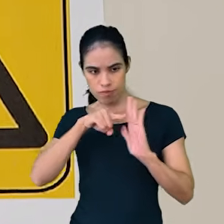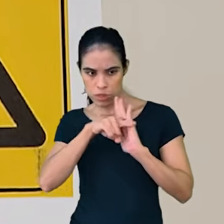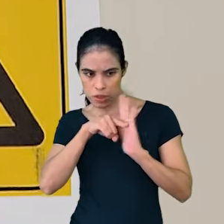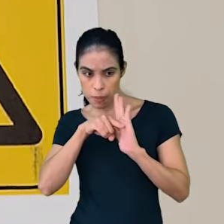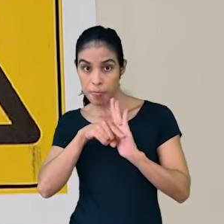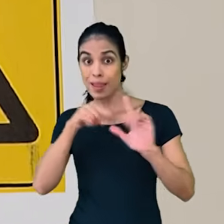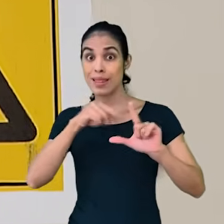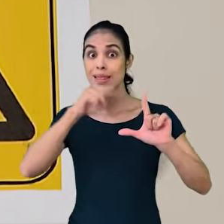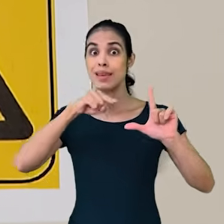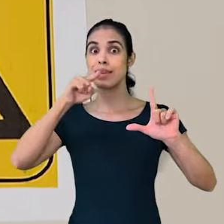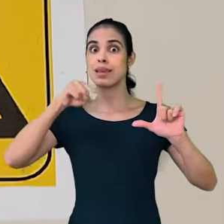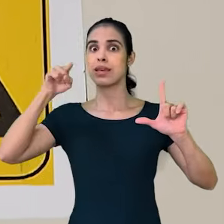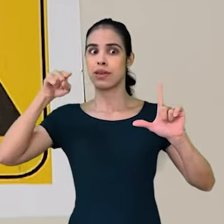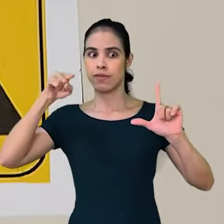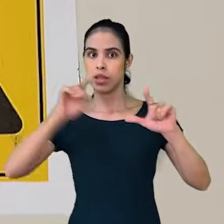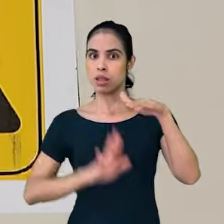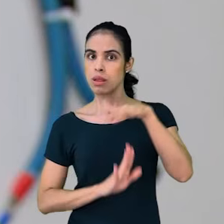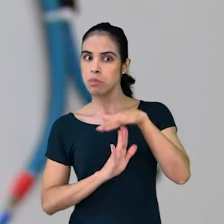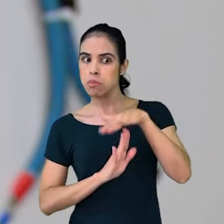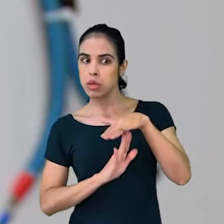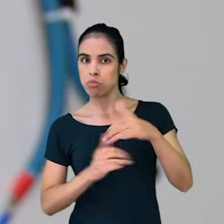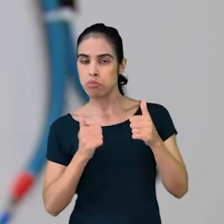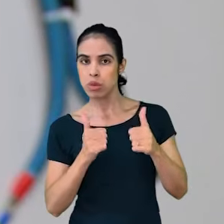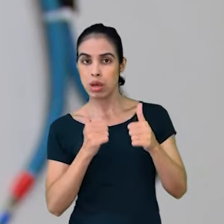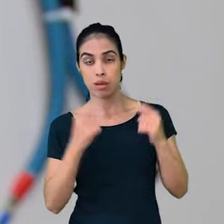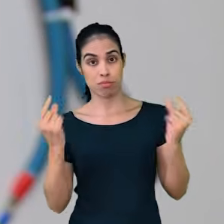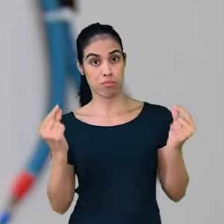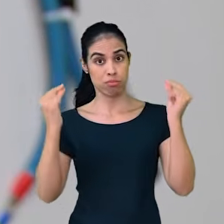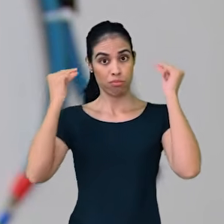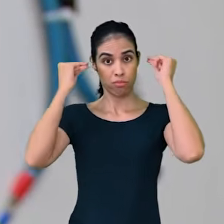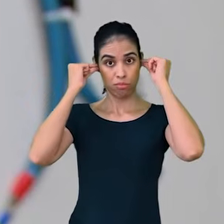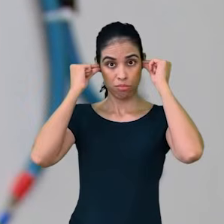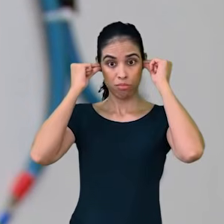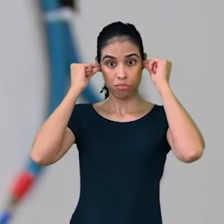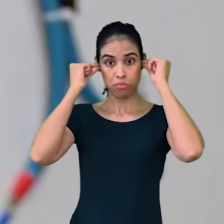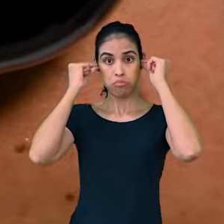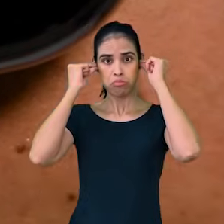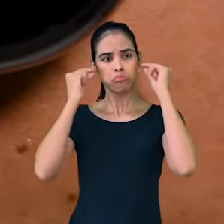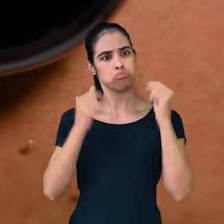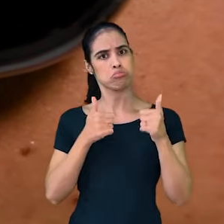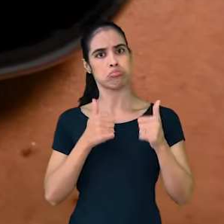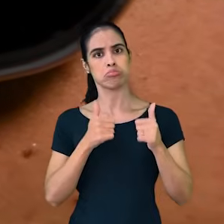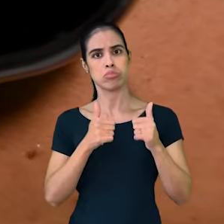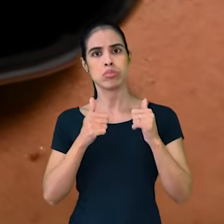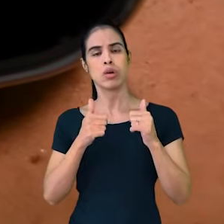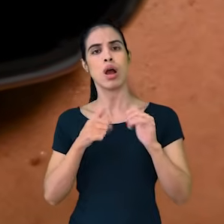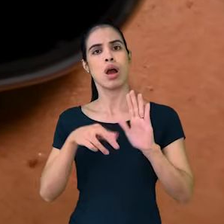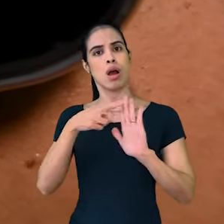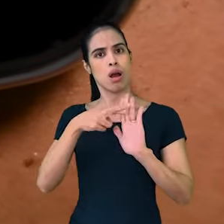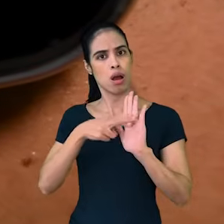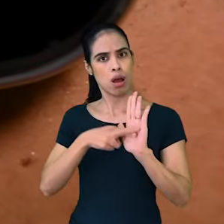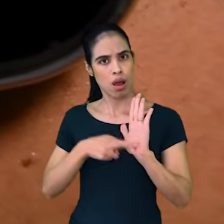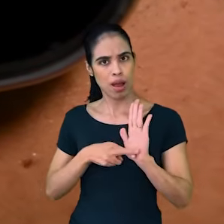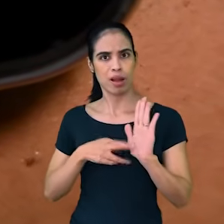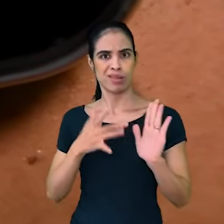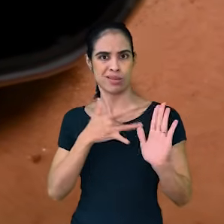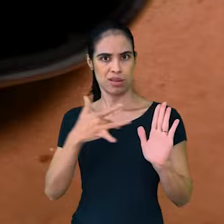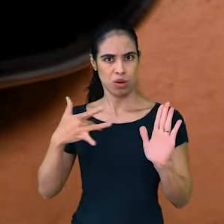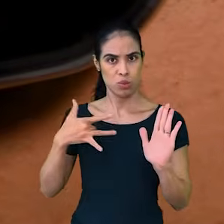a níveis de ruído acima do permitido, os protetores auriculares fornecidos estavam dentro do exigido pelas